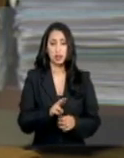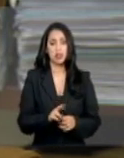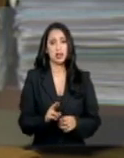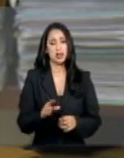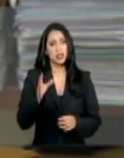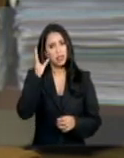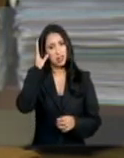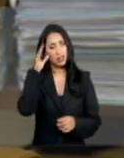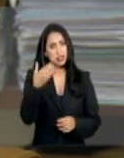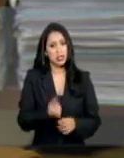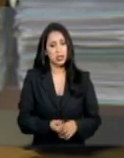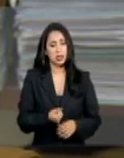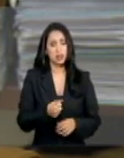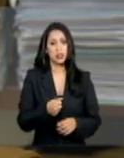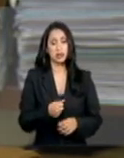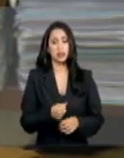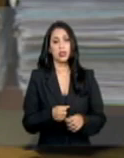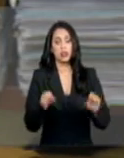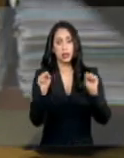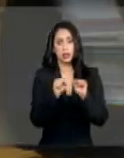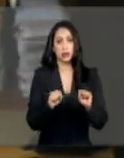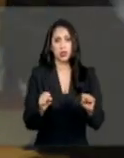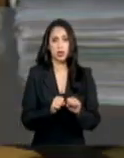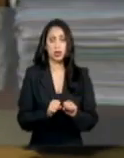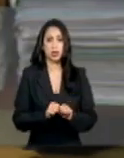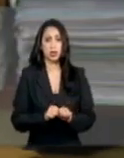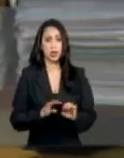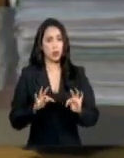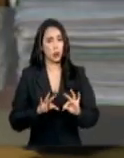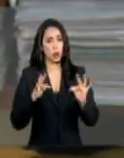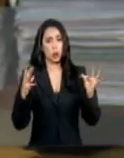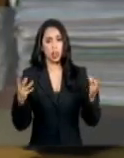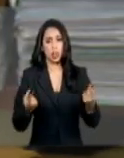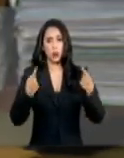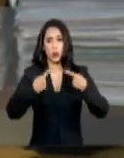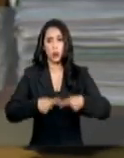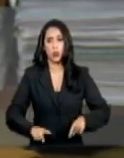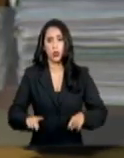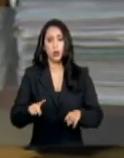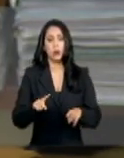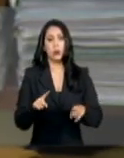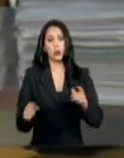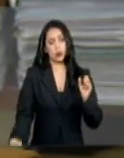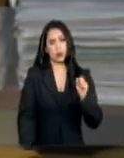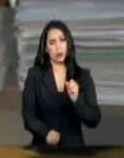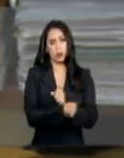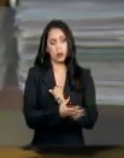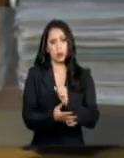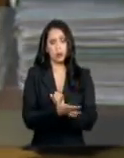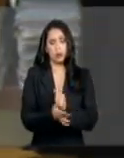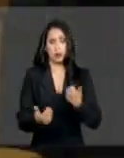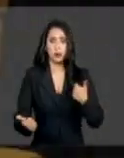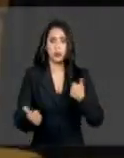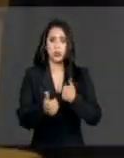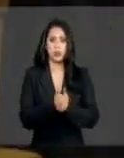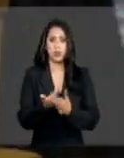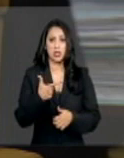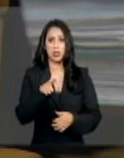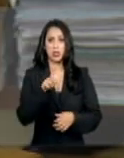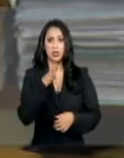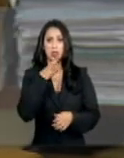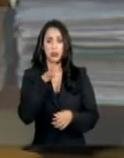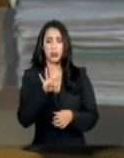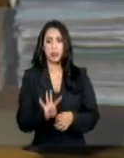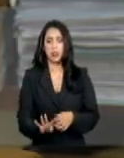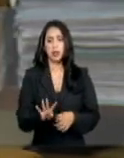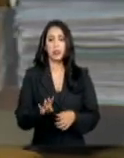aprovação de origem do sistema global anti lavagem impondo o nascimento de uma relação de proximidade até então desconhecida entre o setor